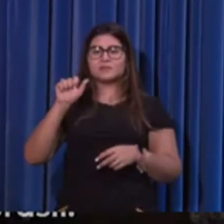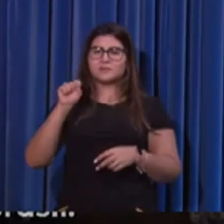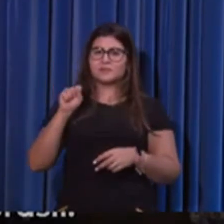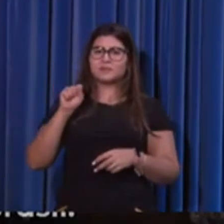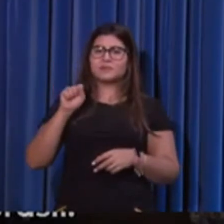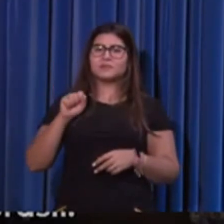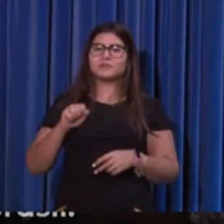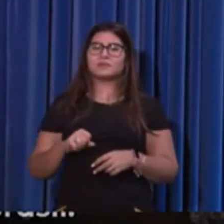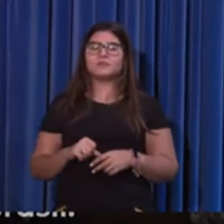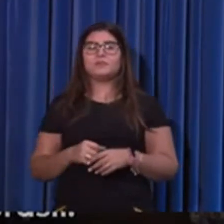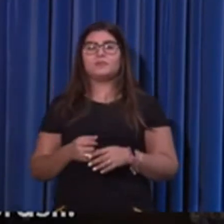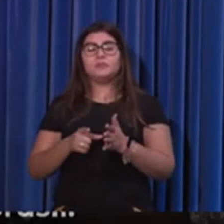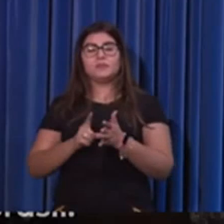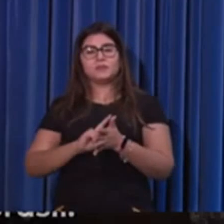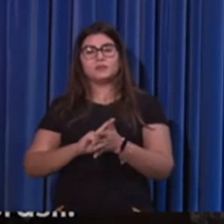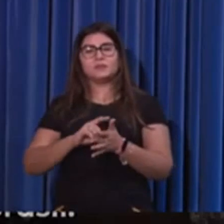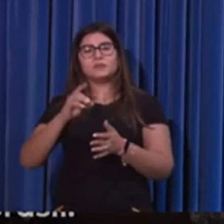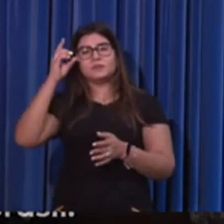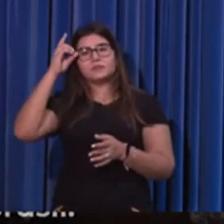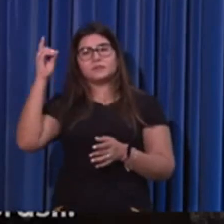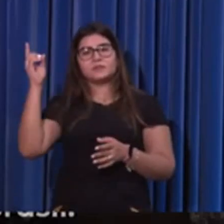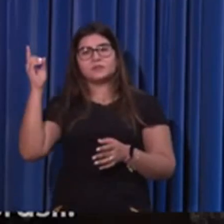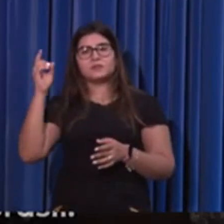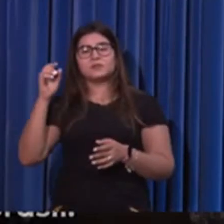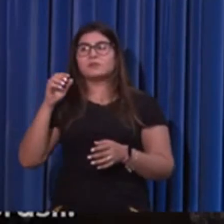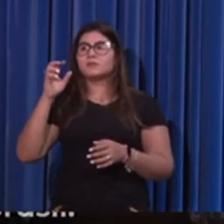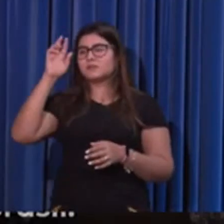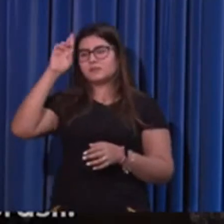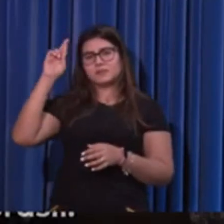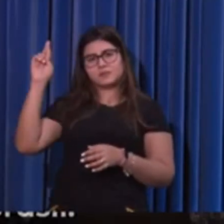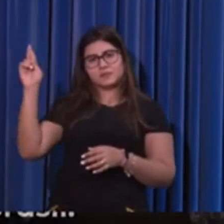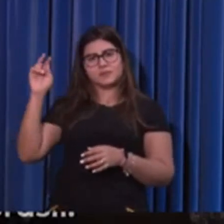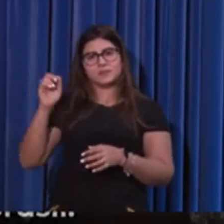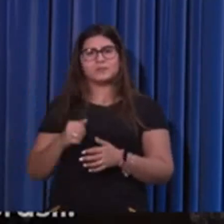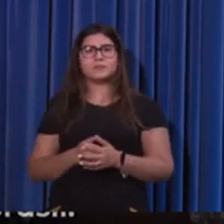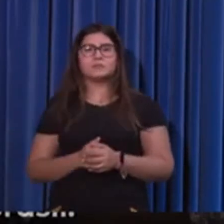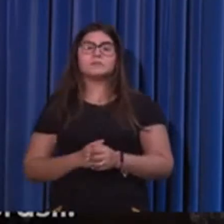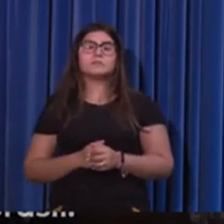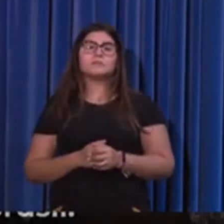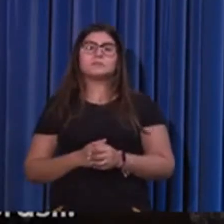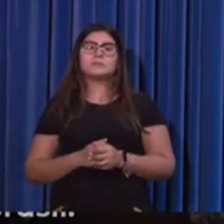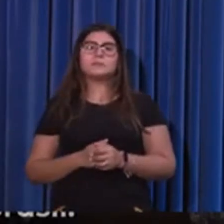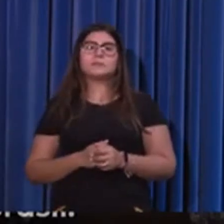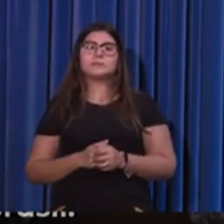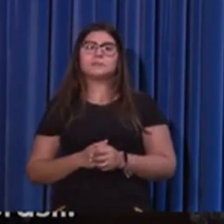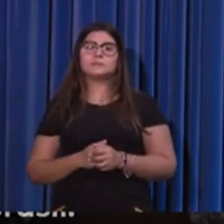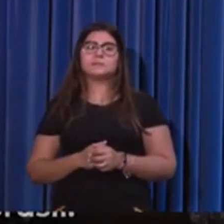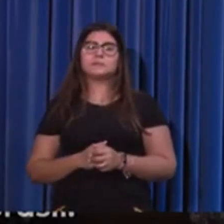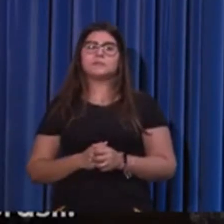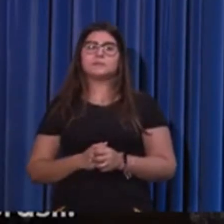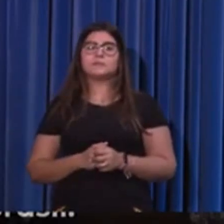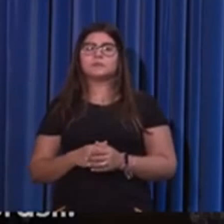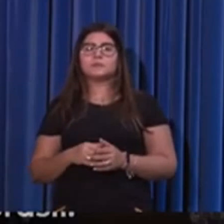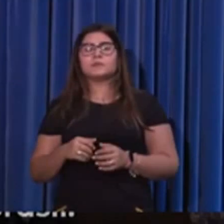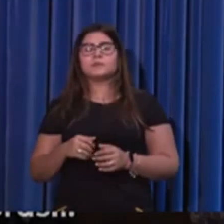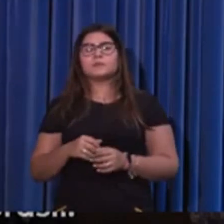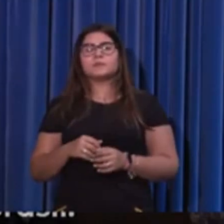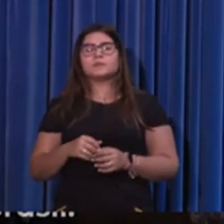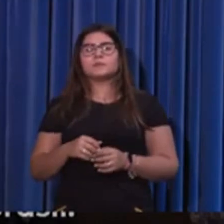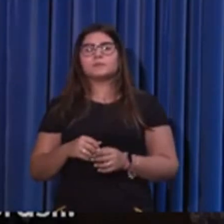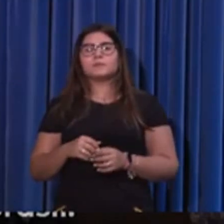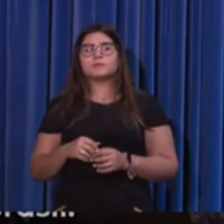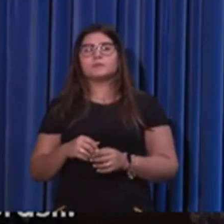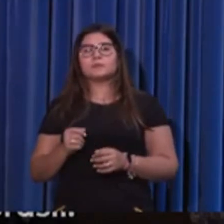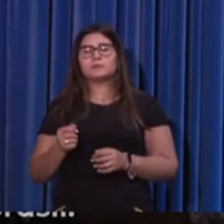converterá o coração dos pais aos filhos, e o coração dos filhos a seus pais, para que eu não venha e fira